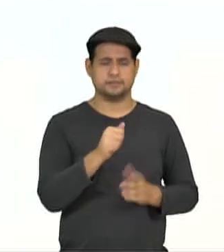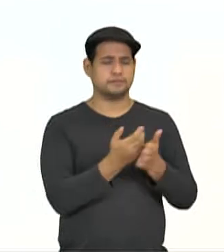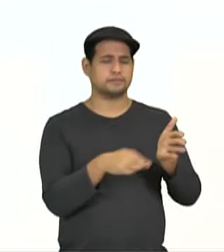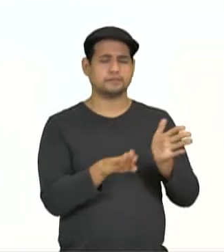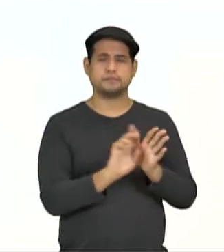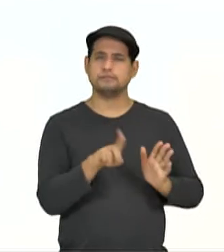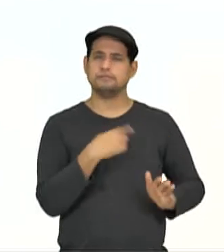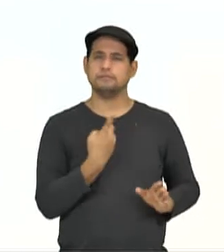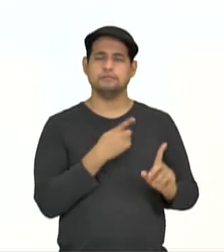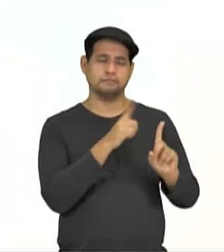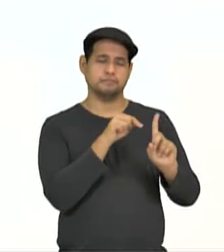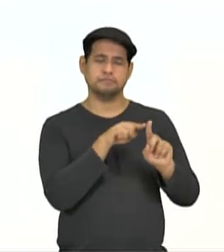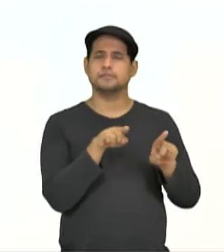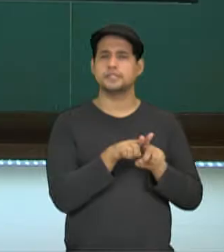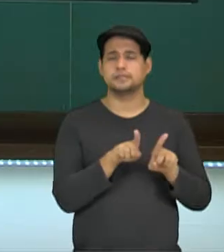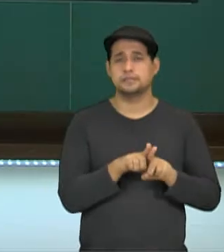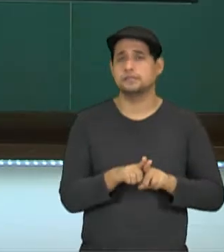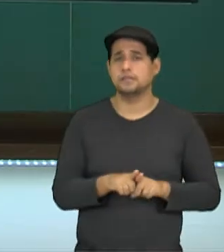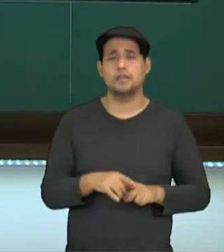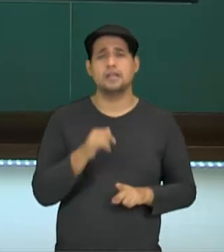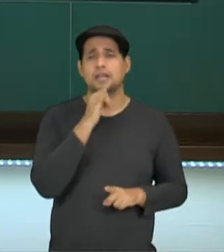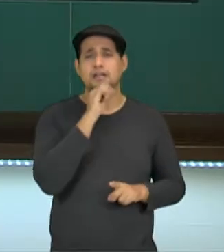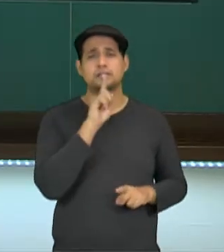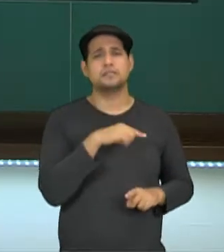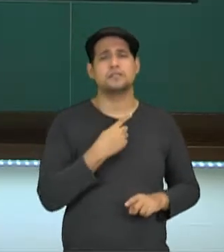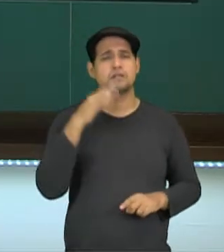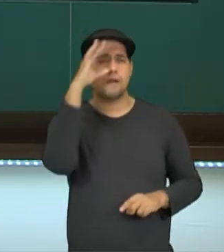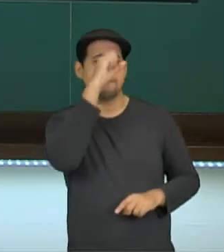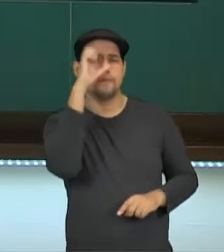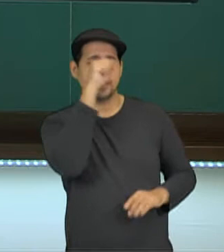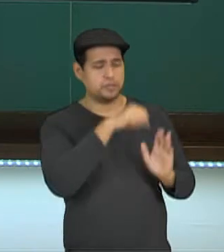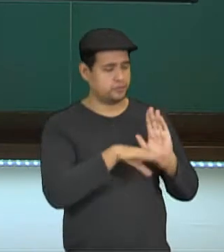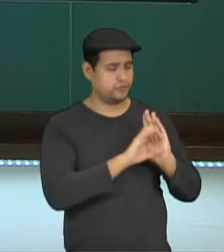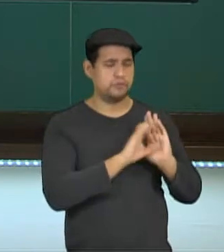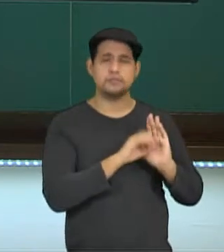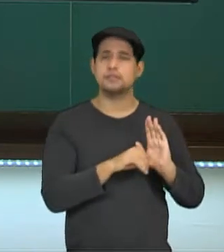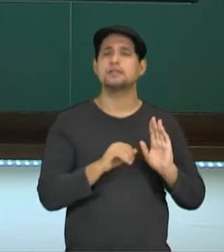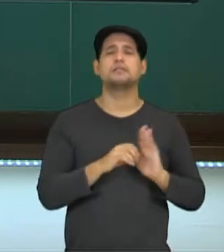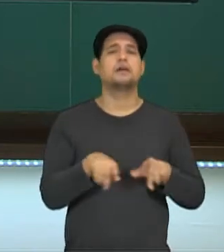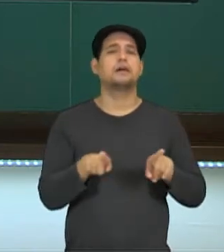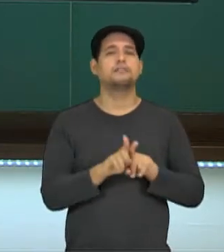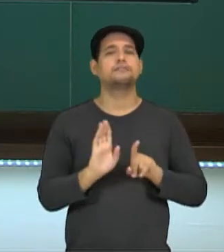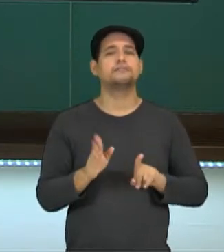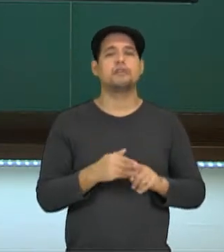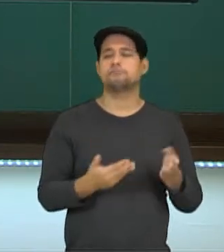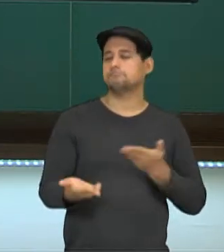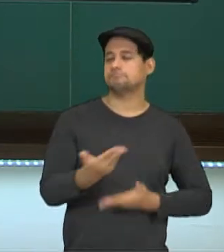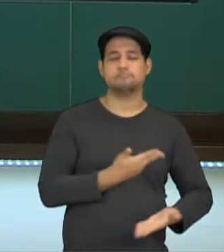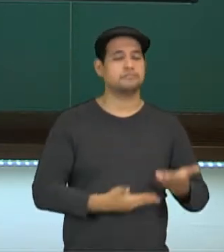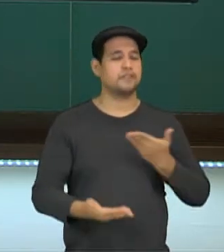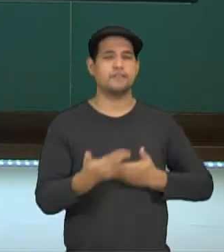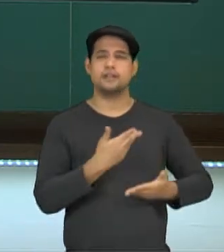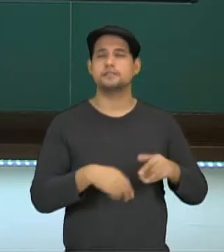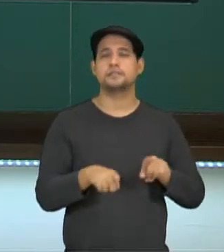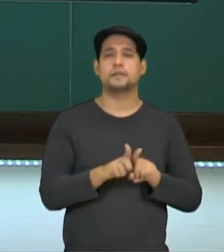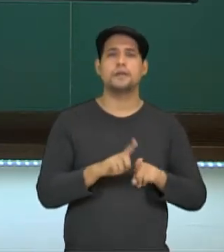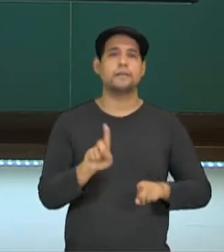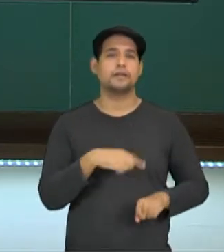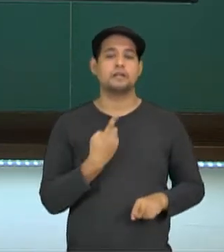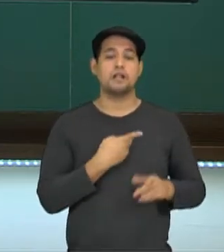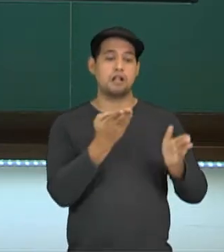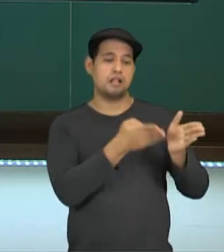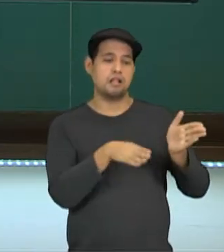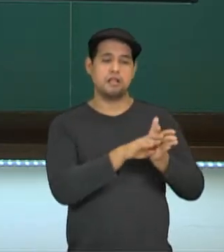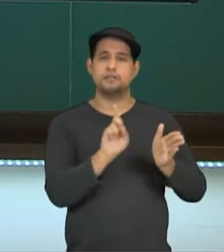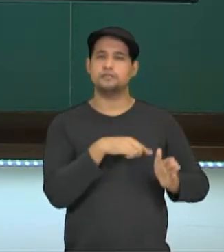alcance dos nossos objetivos. Então, quando a gente aprende o conceito de resiliência, a gente articula esse conceito para que a gente